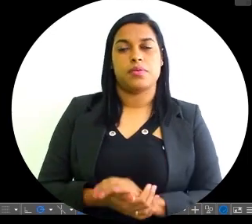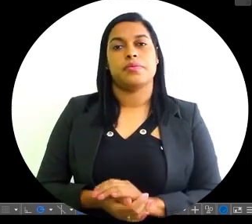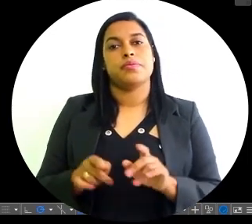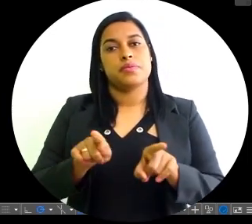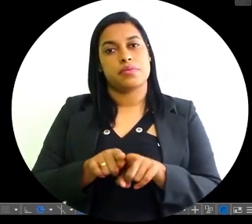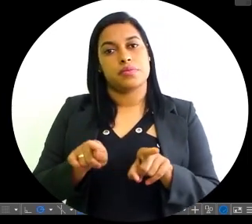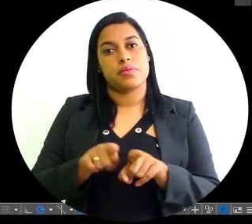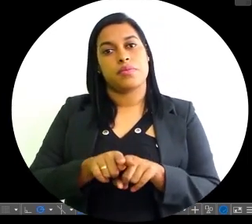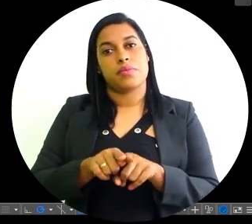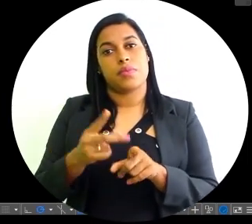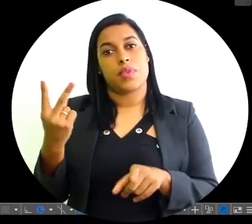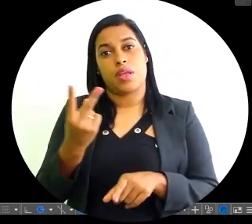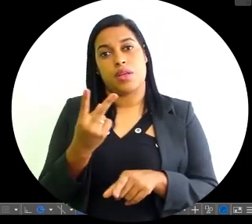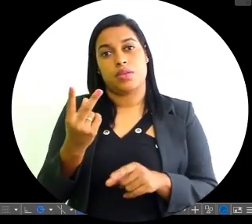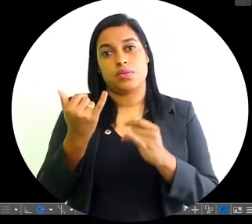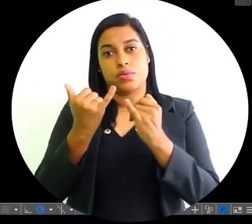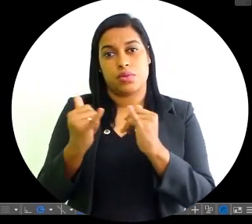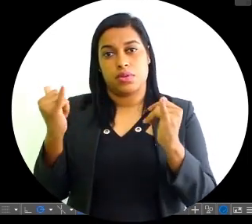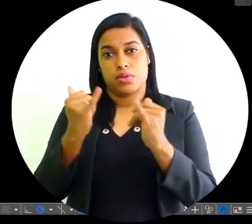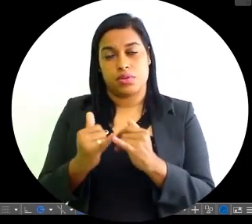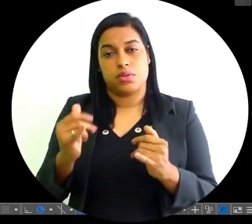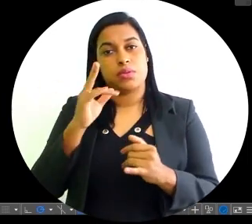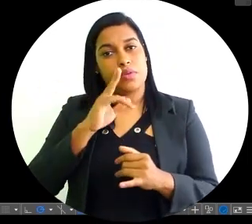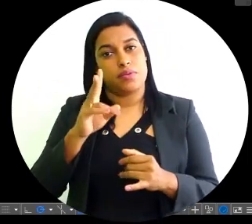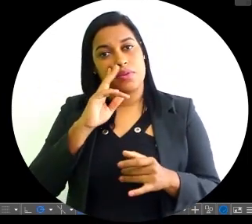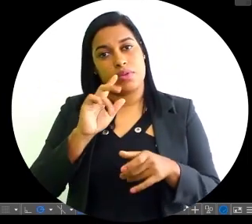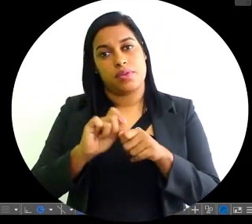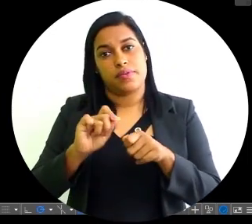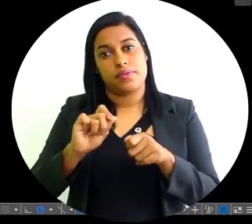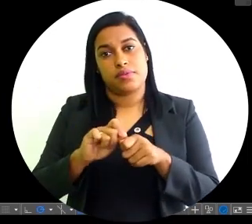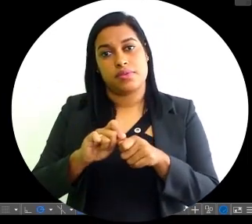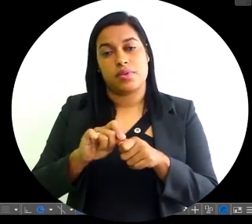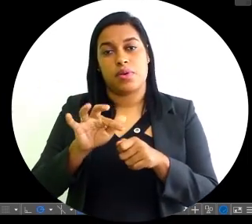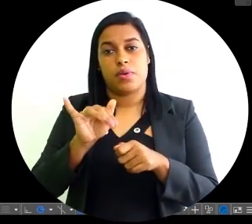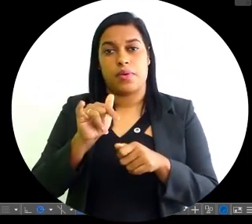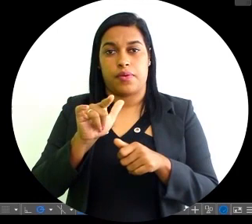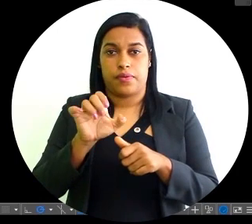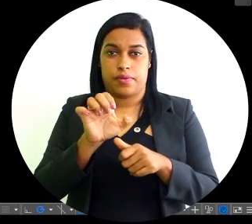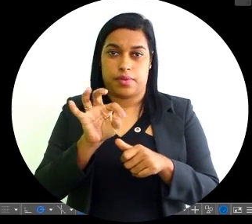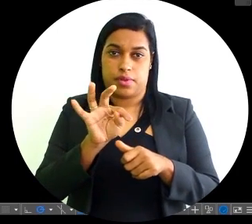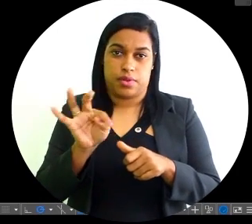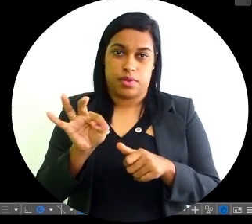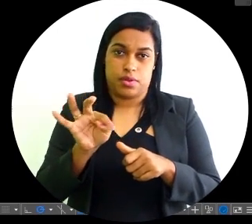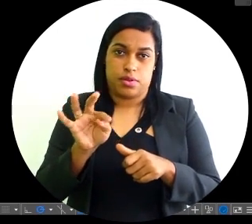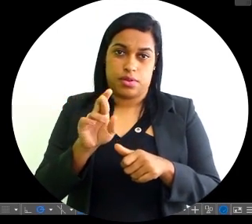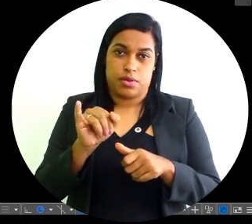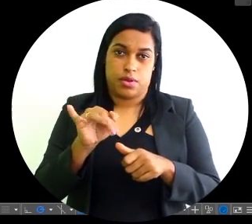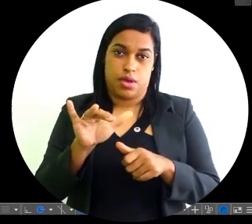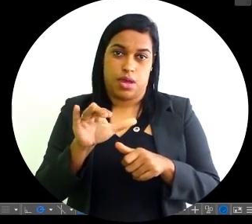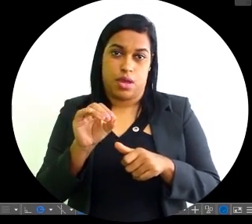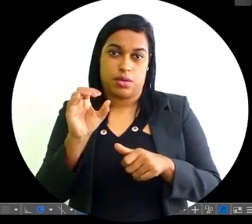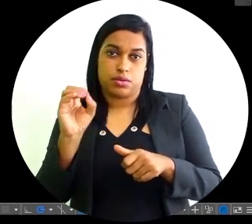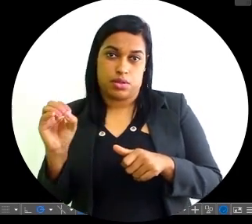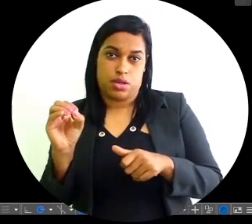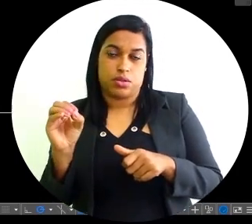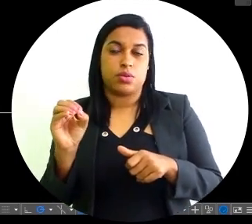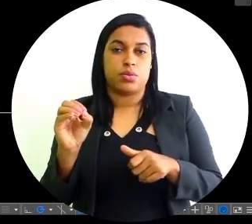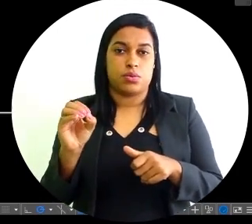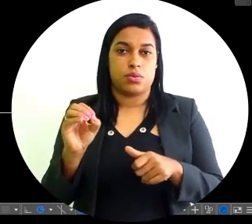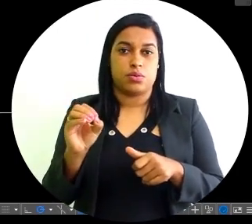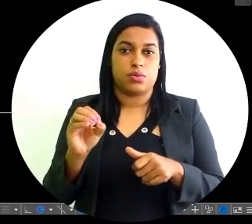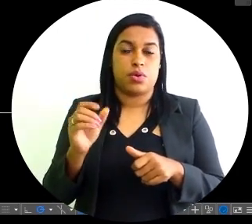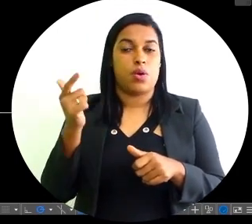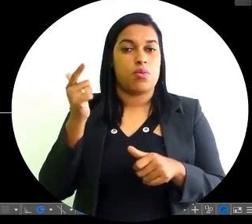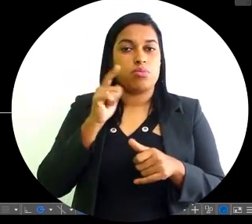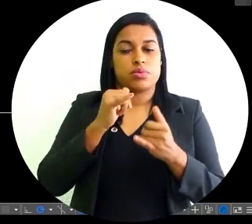clicar sobre essas duas linhas, e o que ele vai fazer é aplicar o fillet com raio 0, e nisso eu consigo fazer já um ângulo reto